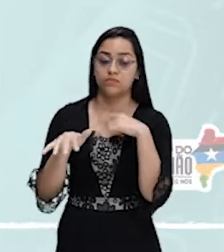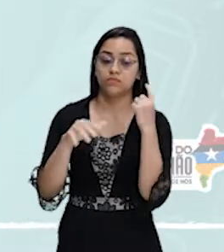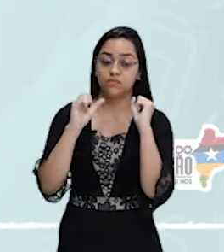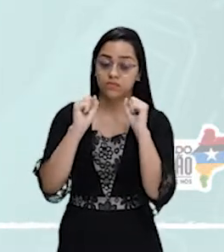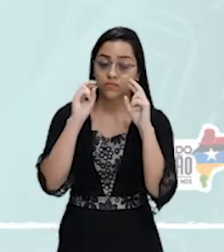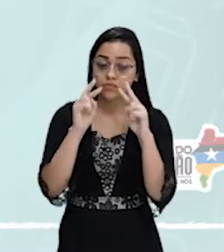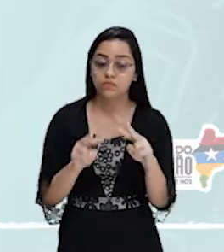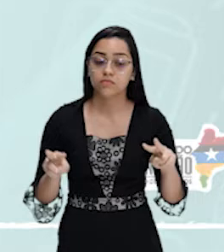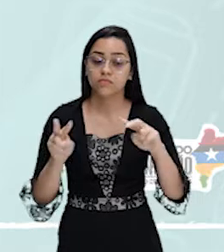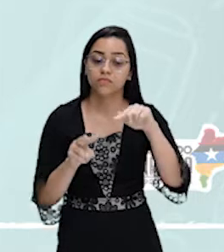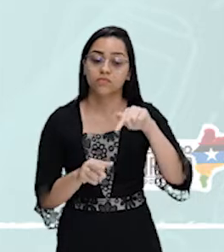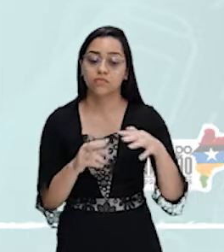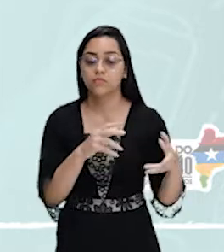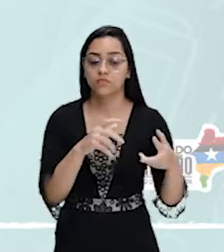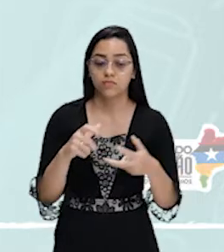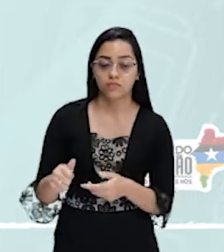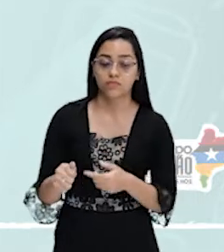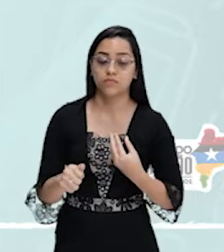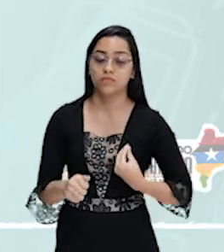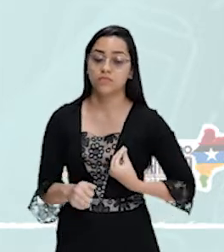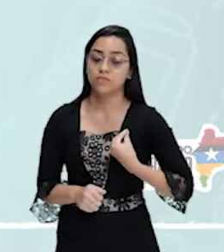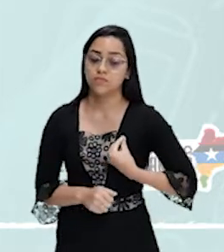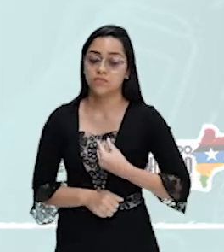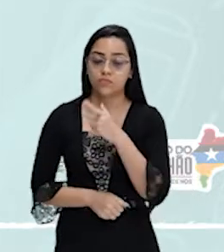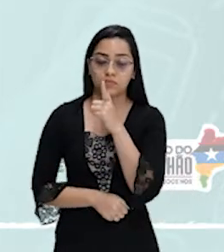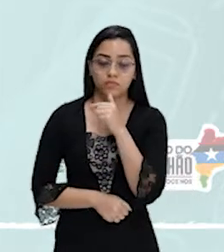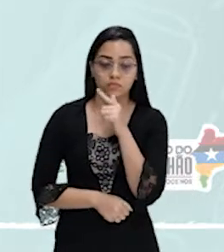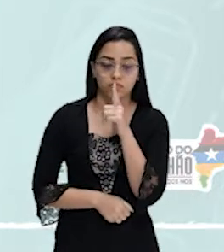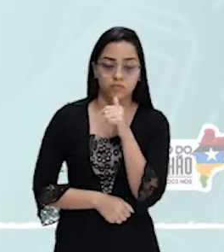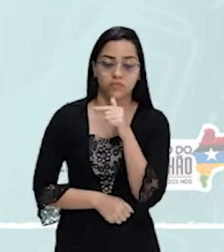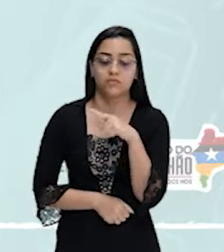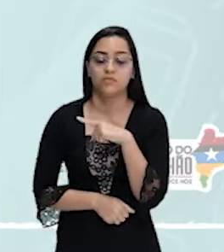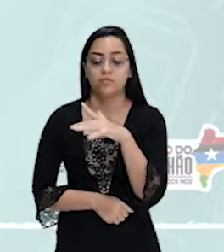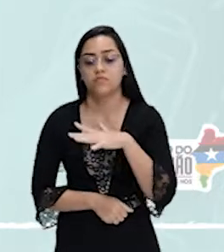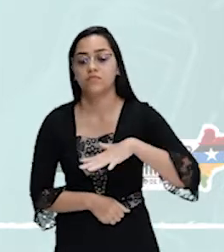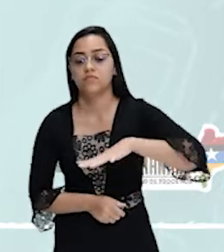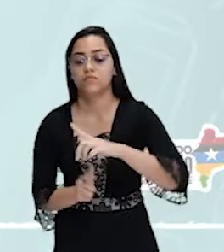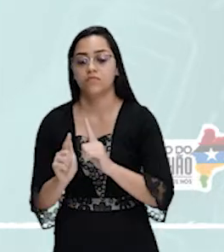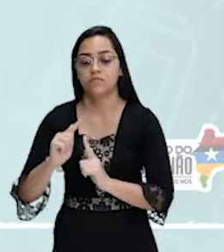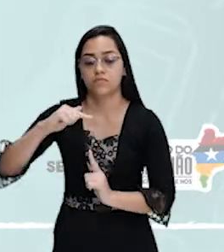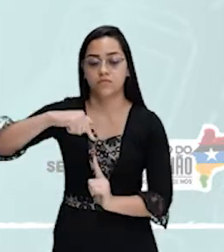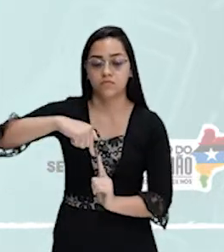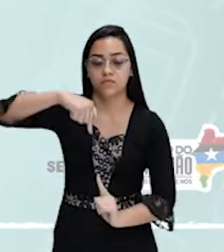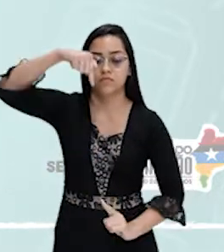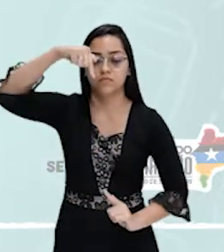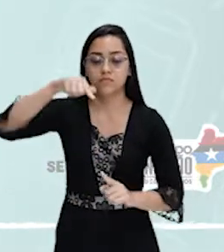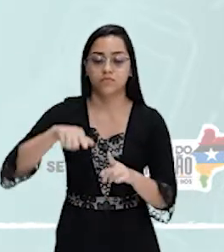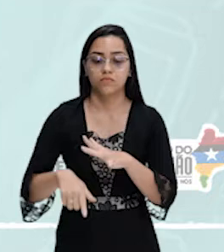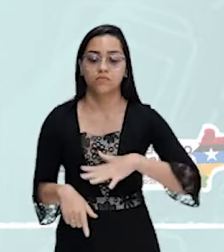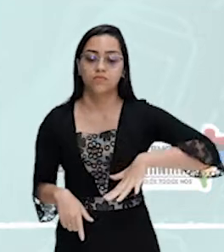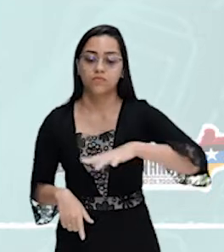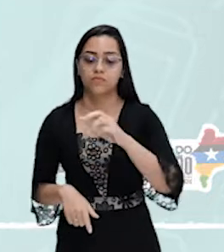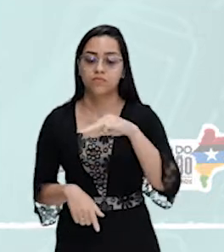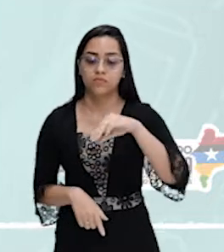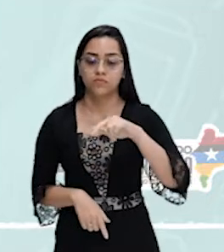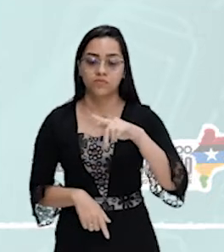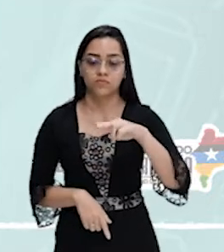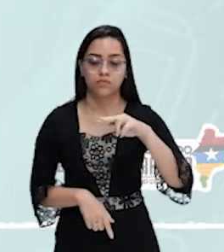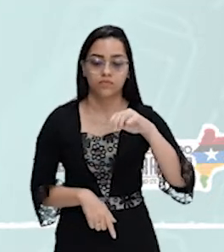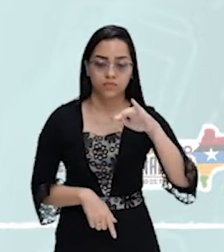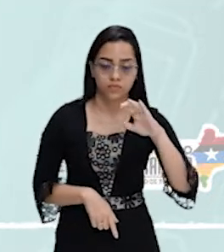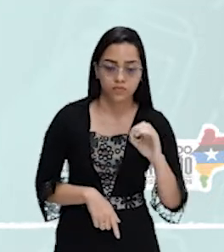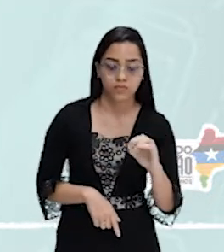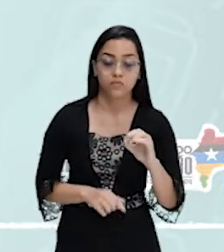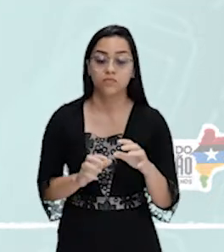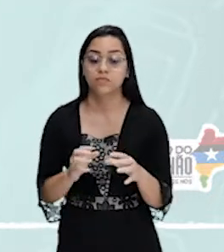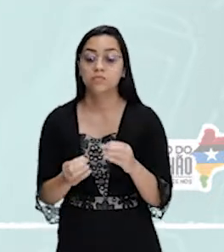ver daqui da Terra, a presença de água na Lua, olha só, o campo gravitacional e